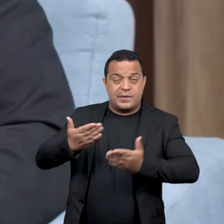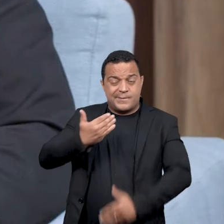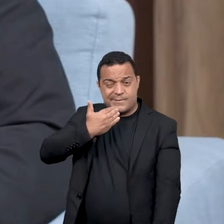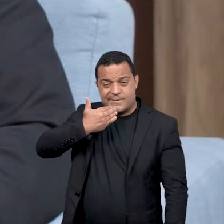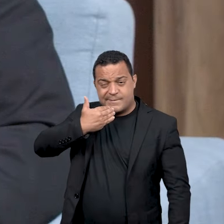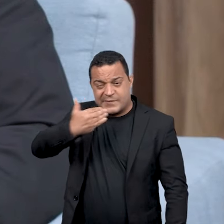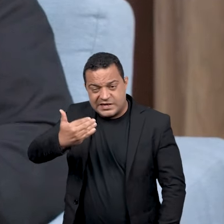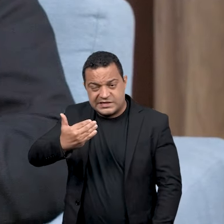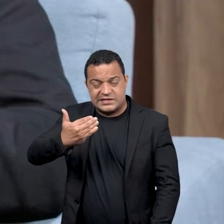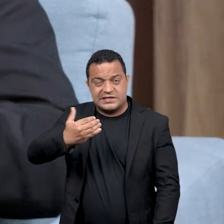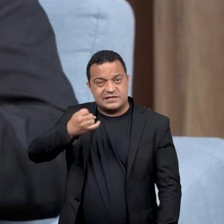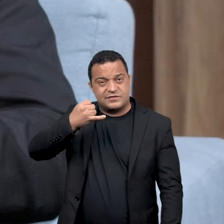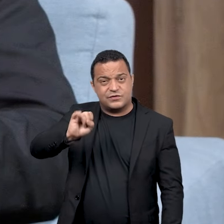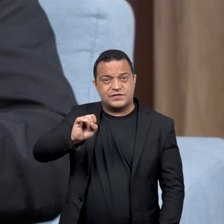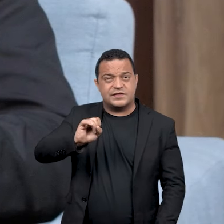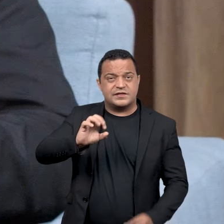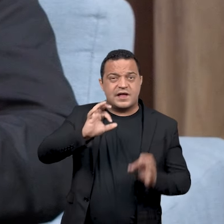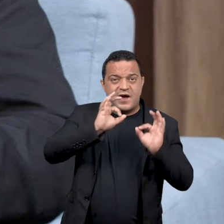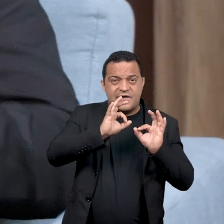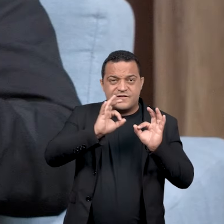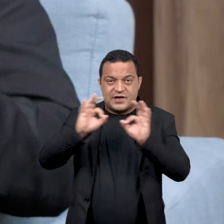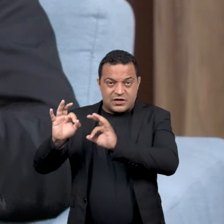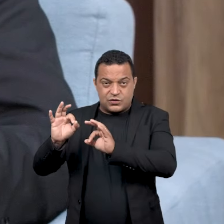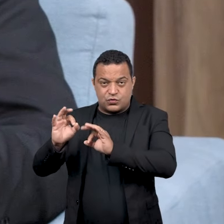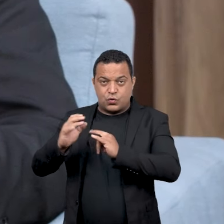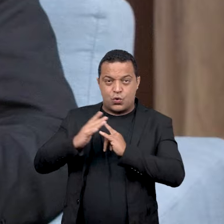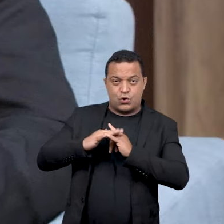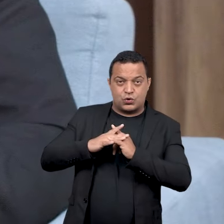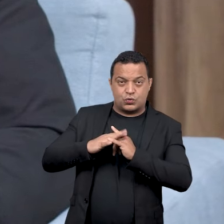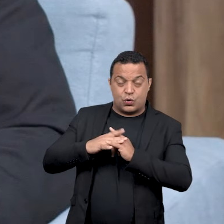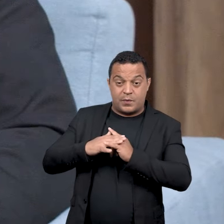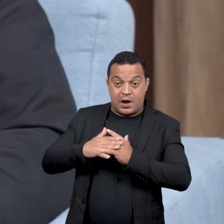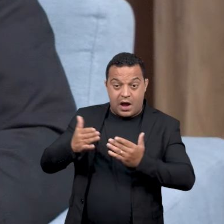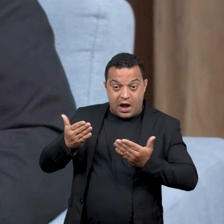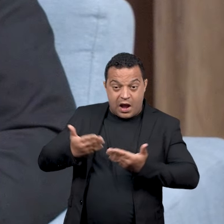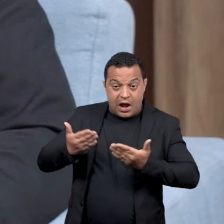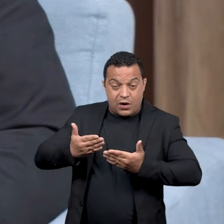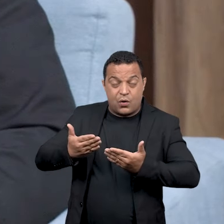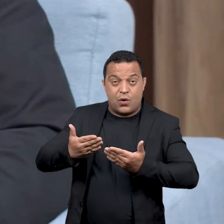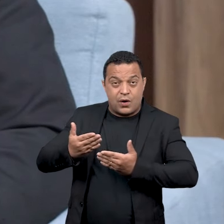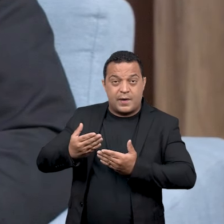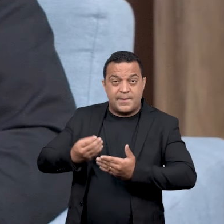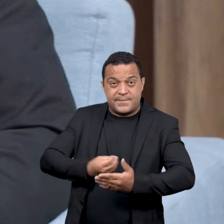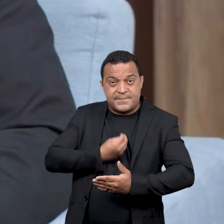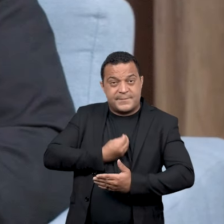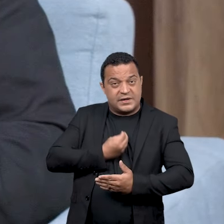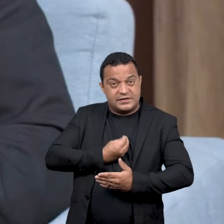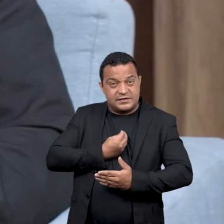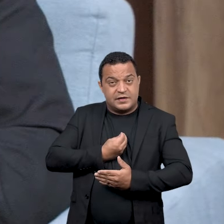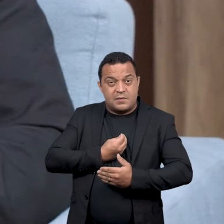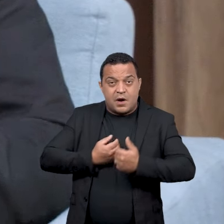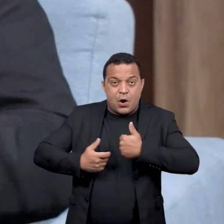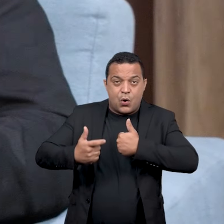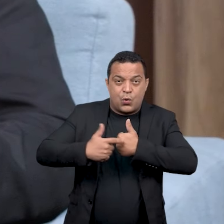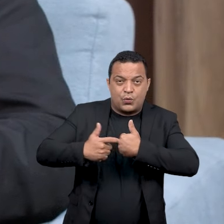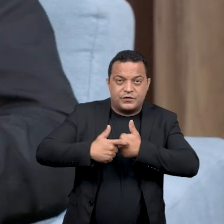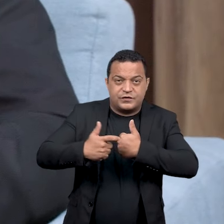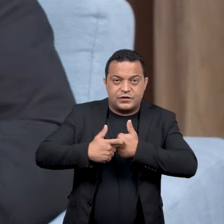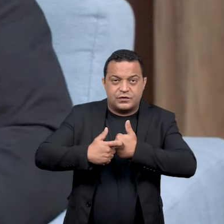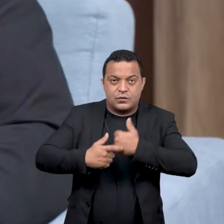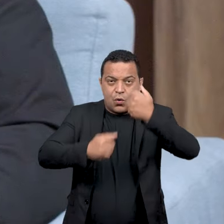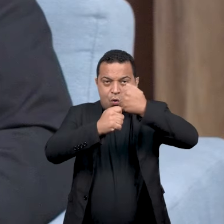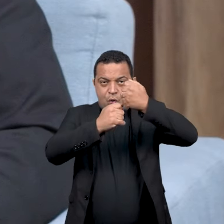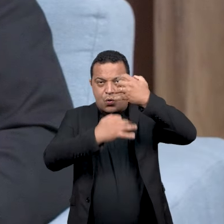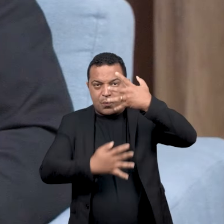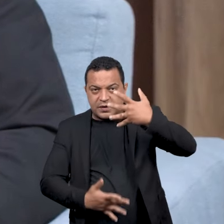pedir que aquele que assiste pelo YouTube, desde agora possa participar, curtindo, comentando